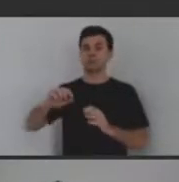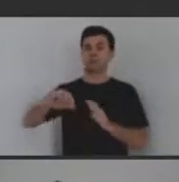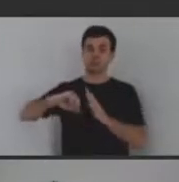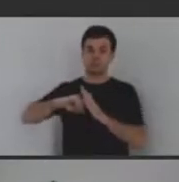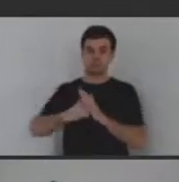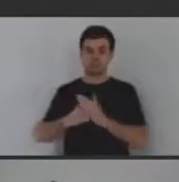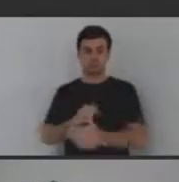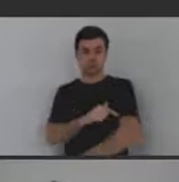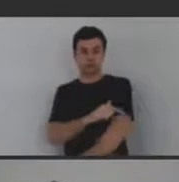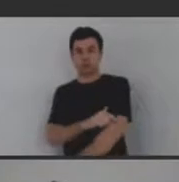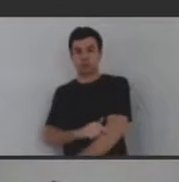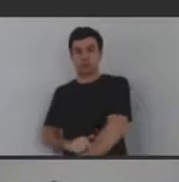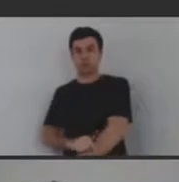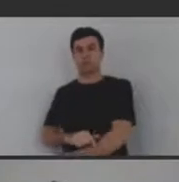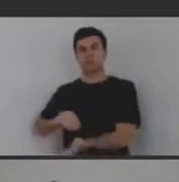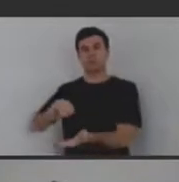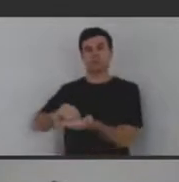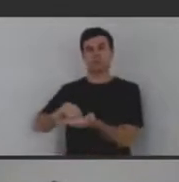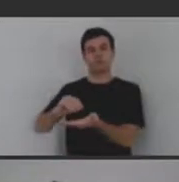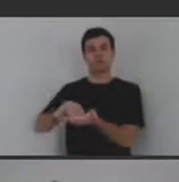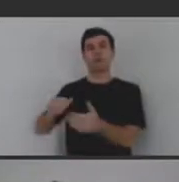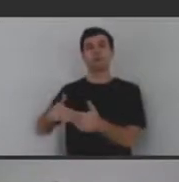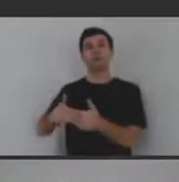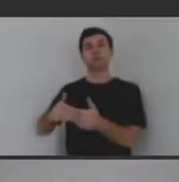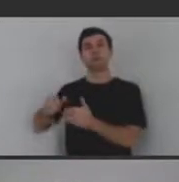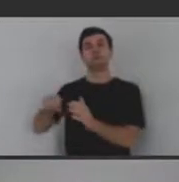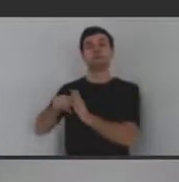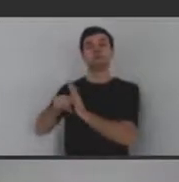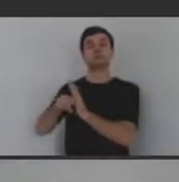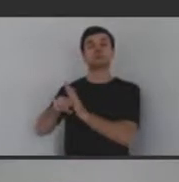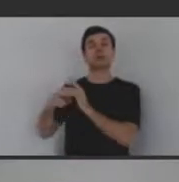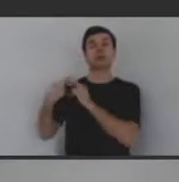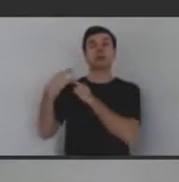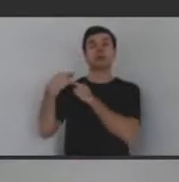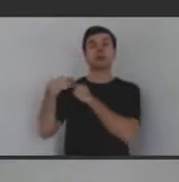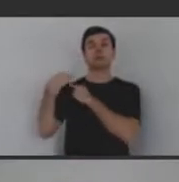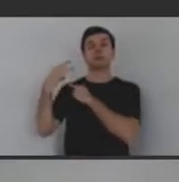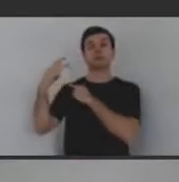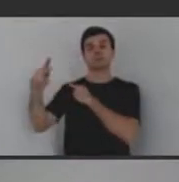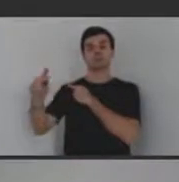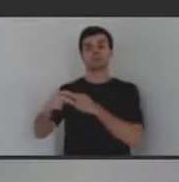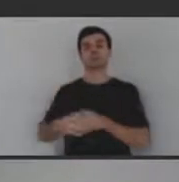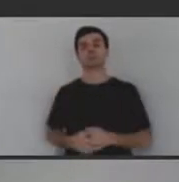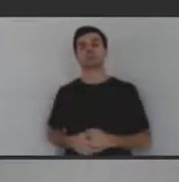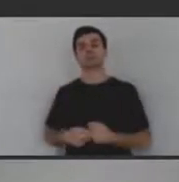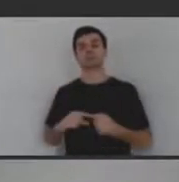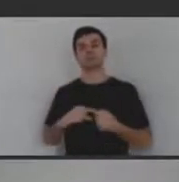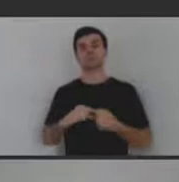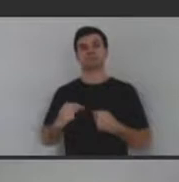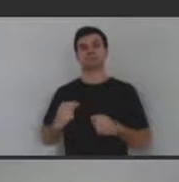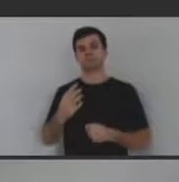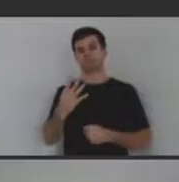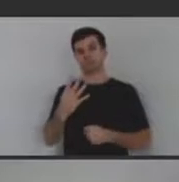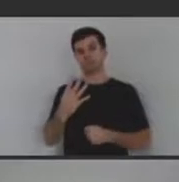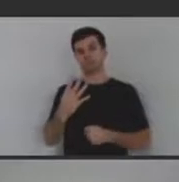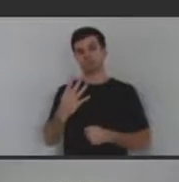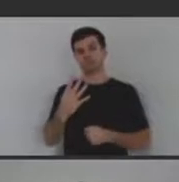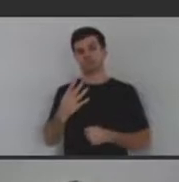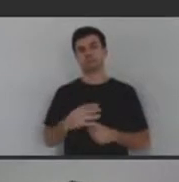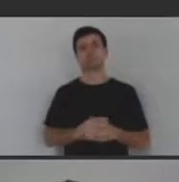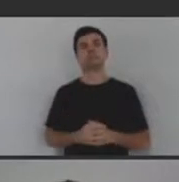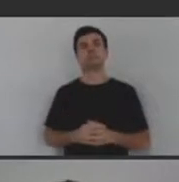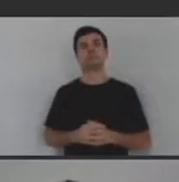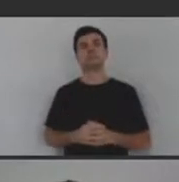com a consequência apuração de responsabilidade. Artigo 4º. Fica vedada a veiculação pelos